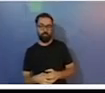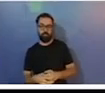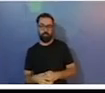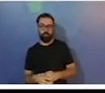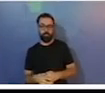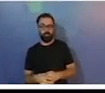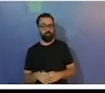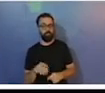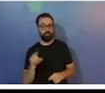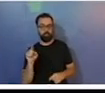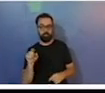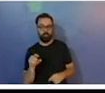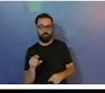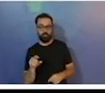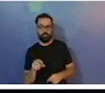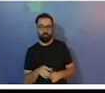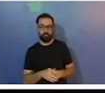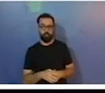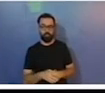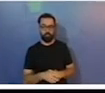vocês clicarem